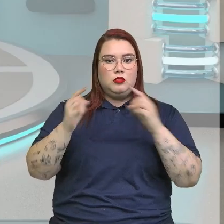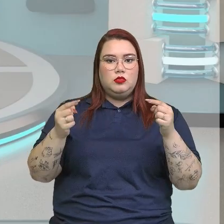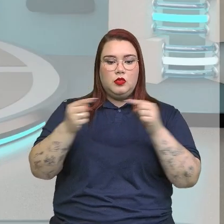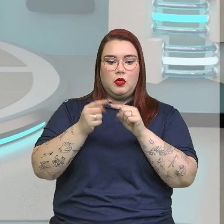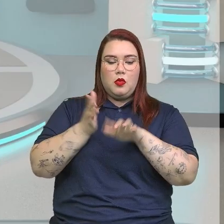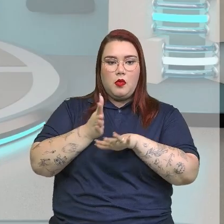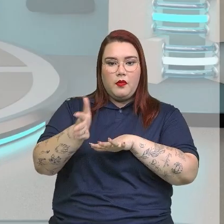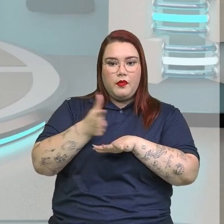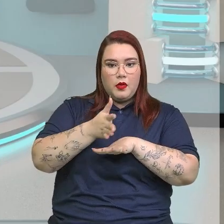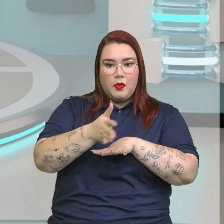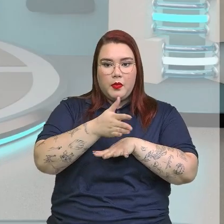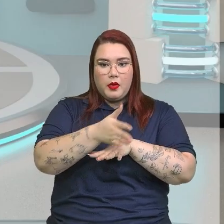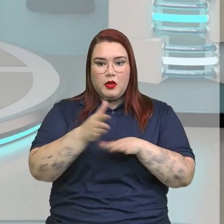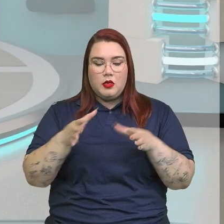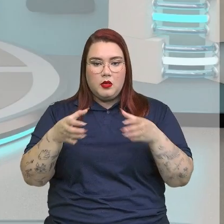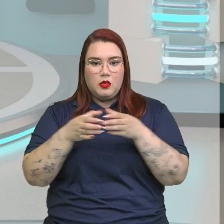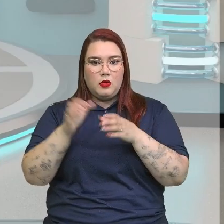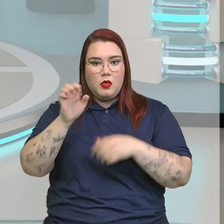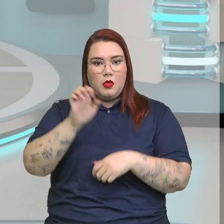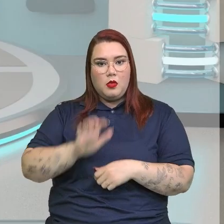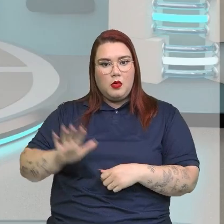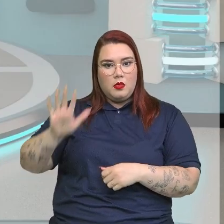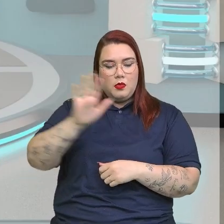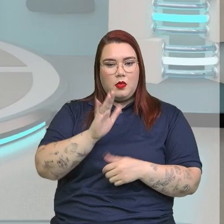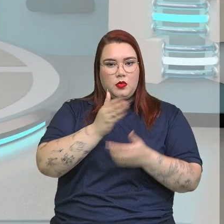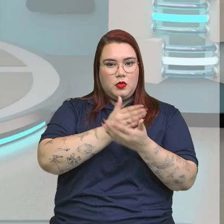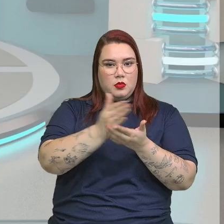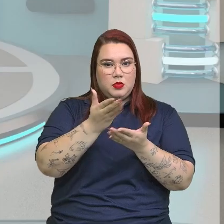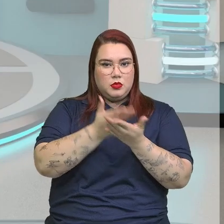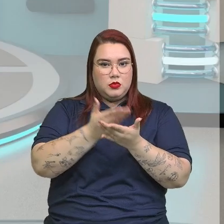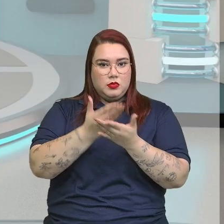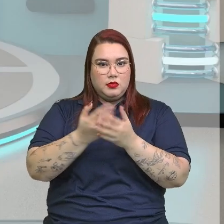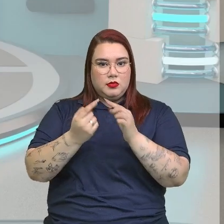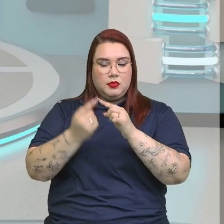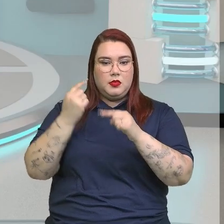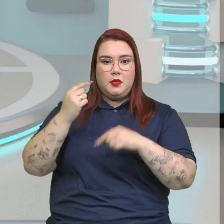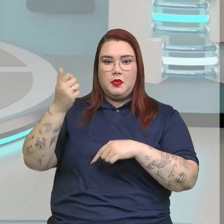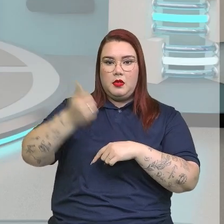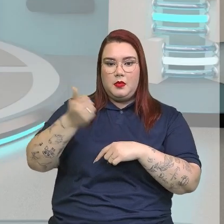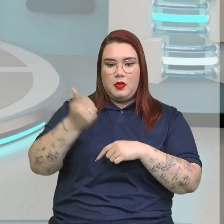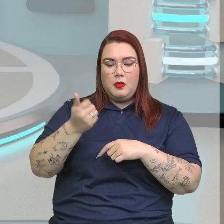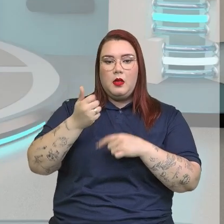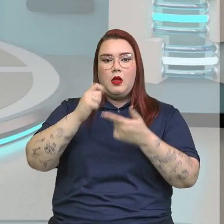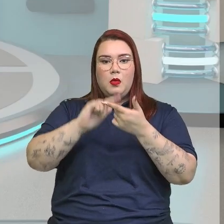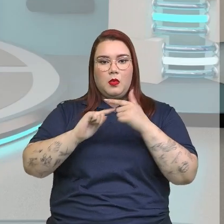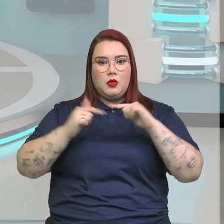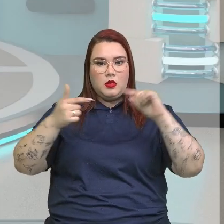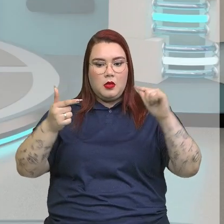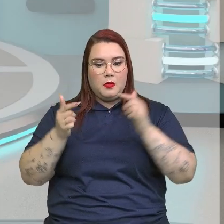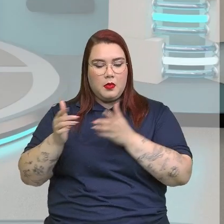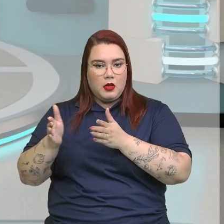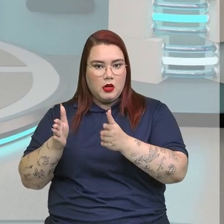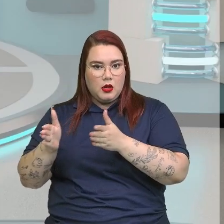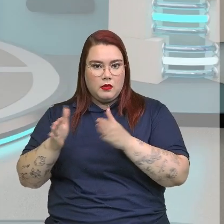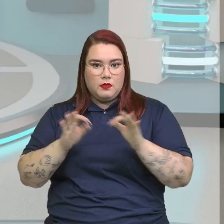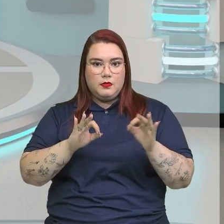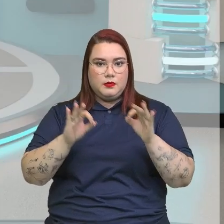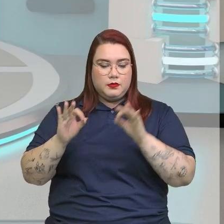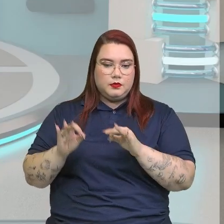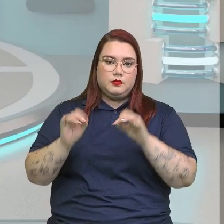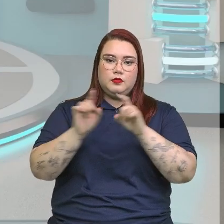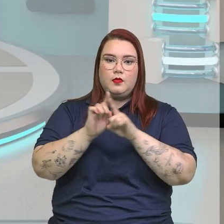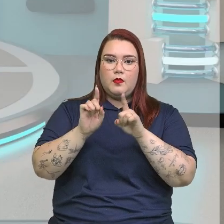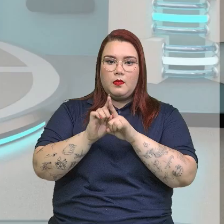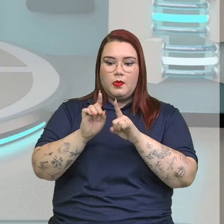vanguardas europeias que nós vimos lá no início, né, lá na primeira fase, antes da primeira fase, e também com as